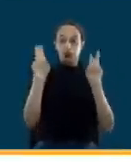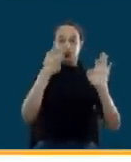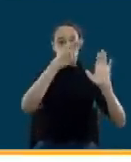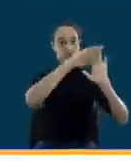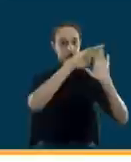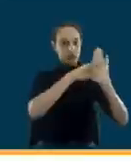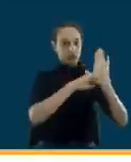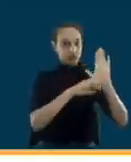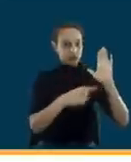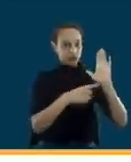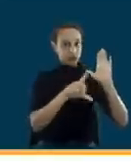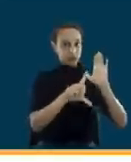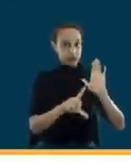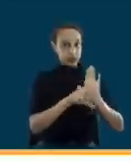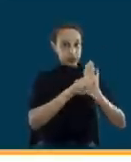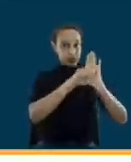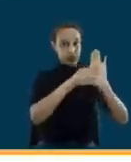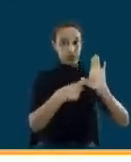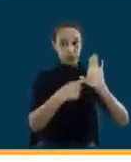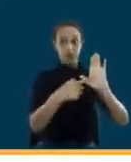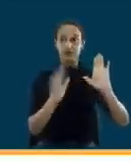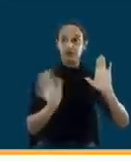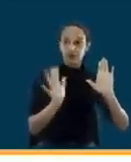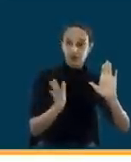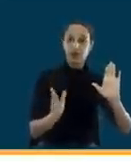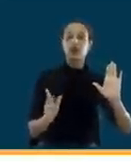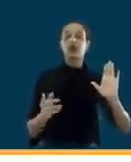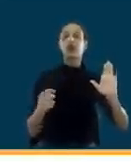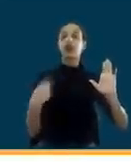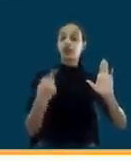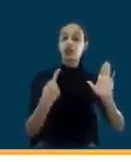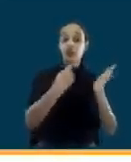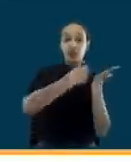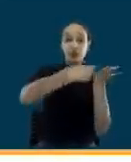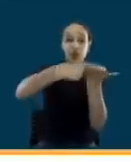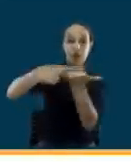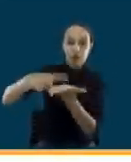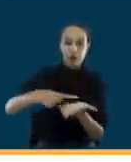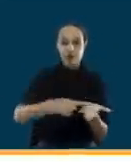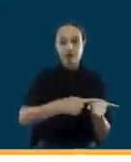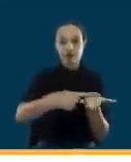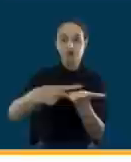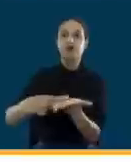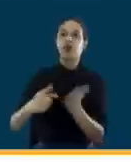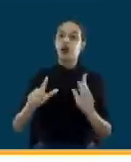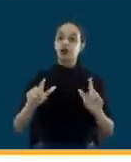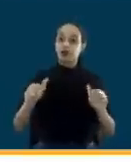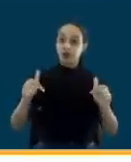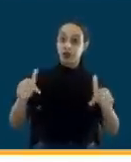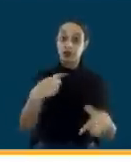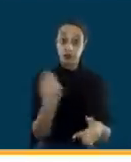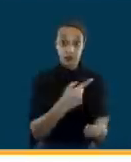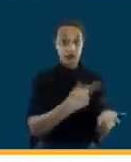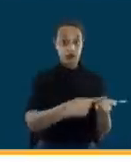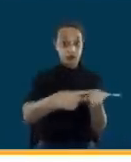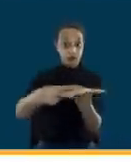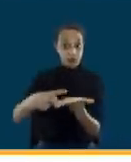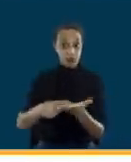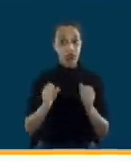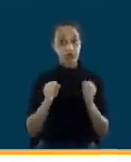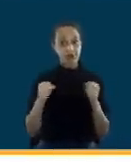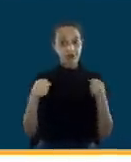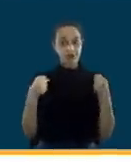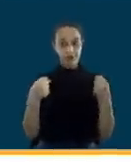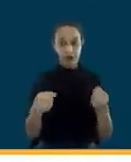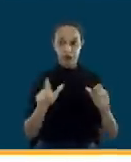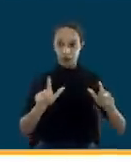nos excita, e aí os nossos pactos fortalecem, os nossos combinados fortalecem uma